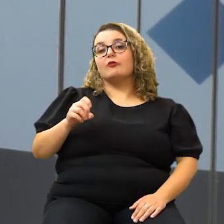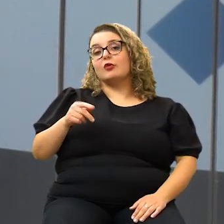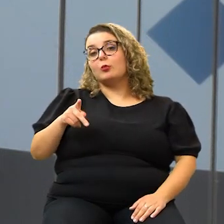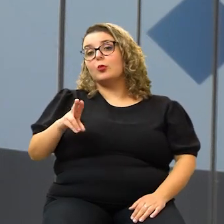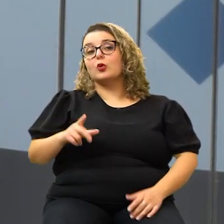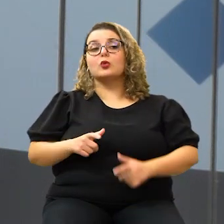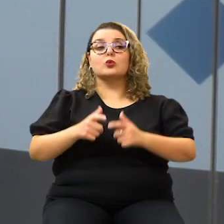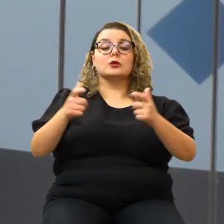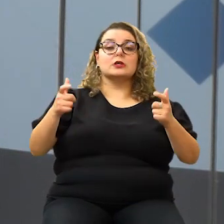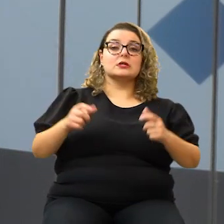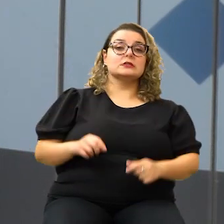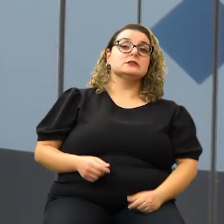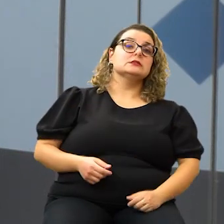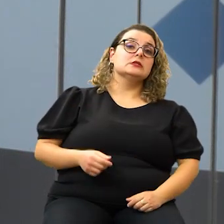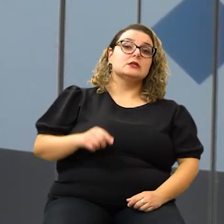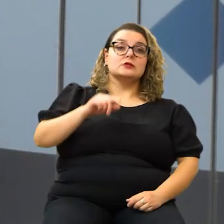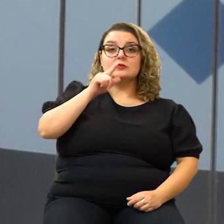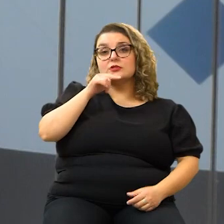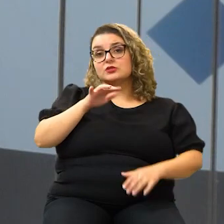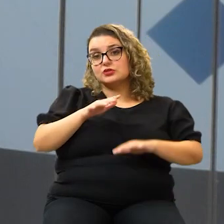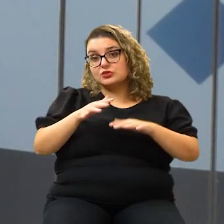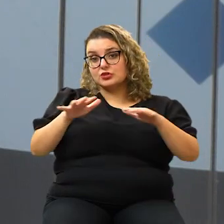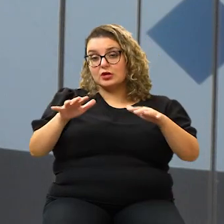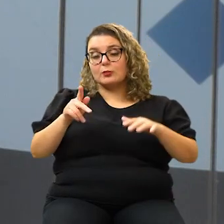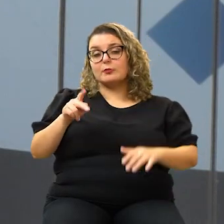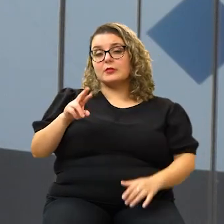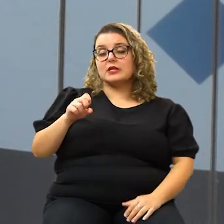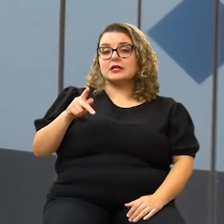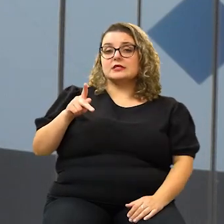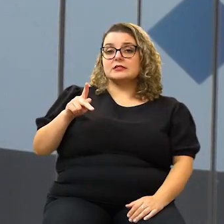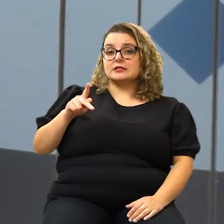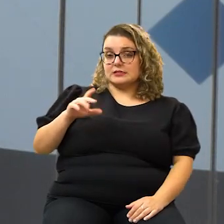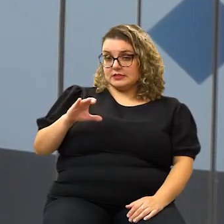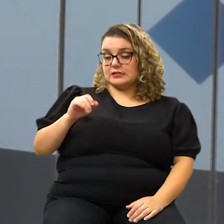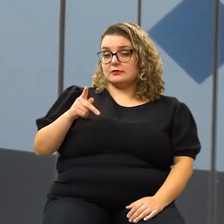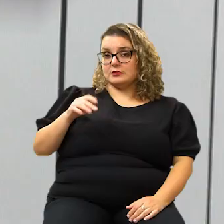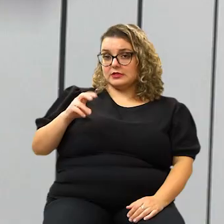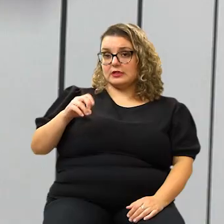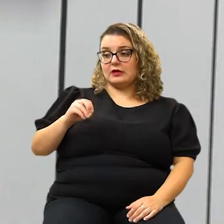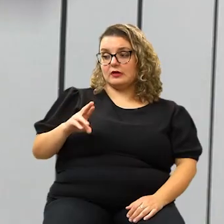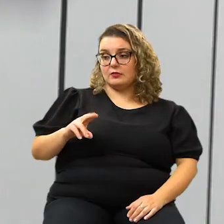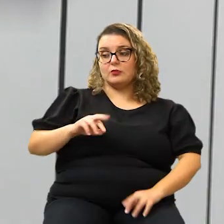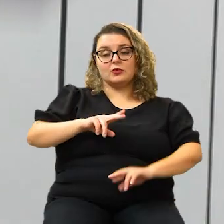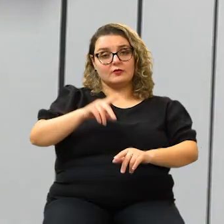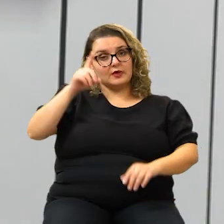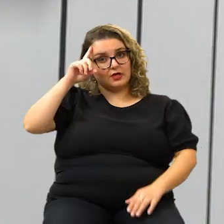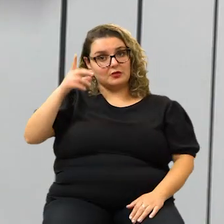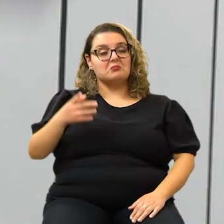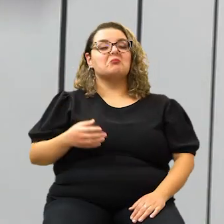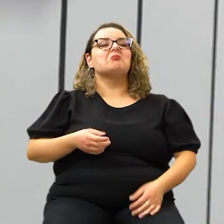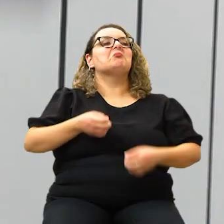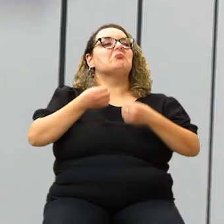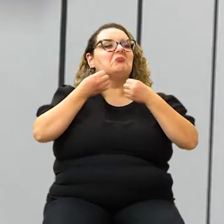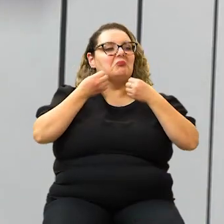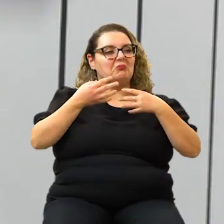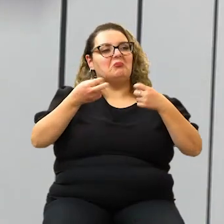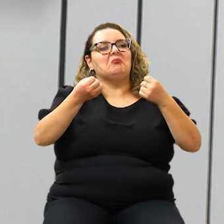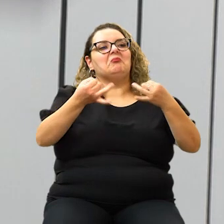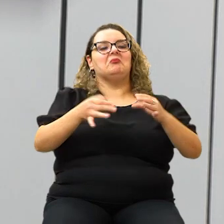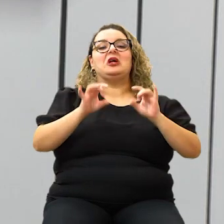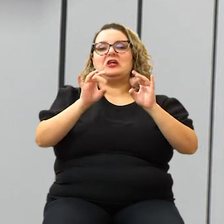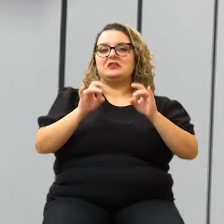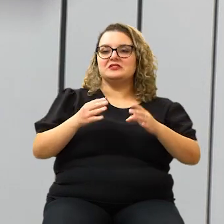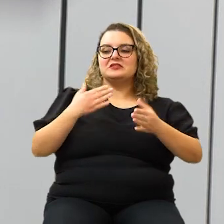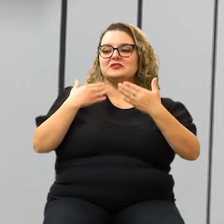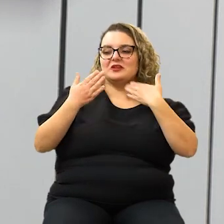vapor, essa grande quantidade de água precipitável por vários dias ali. Muito boa explicação, não é especialista. Nós